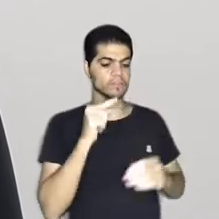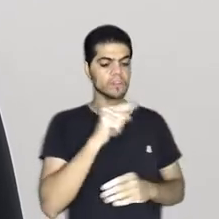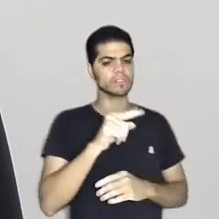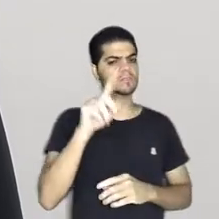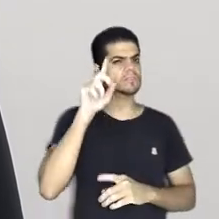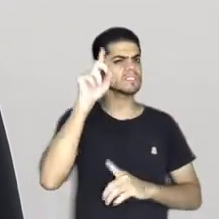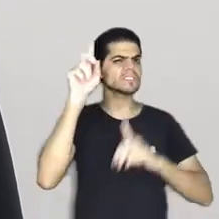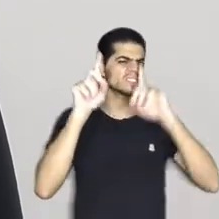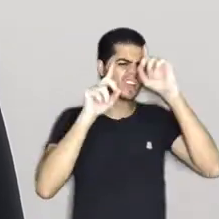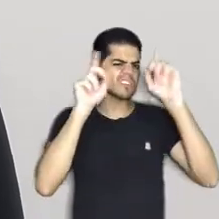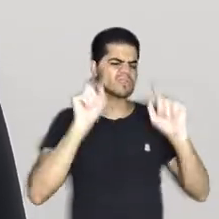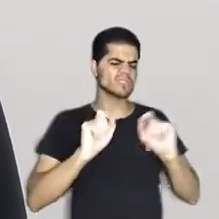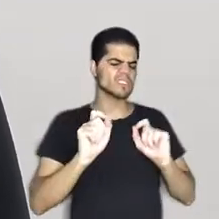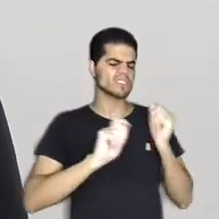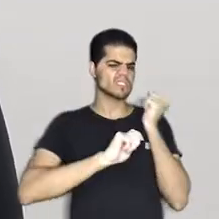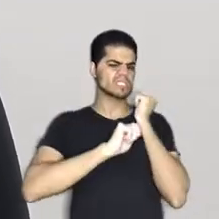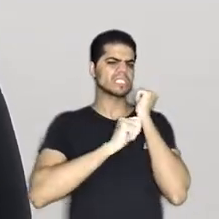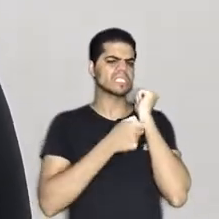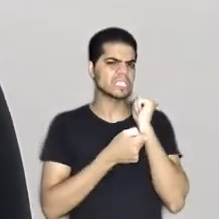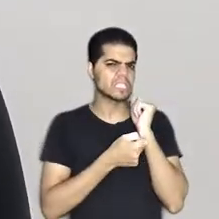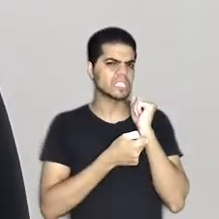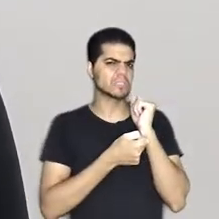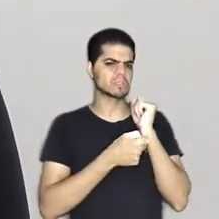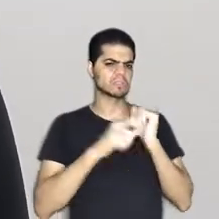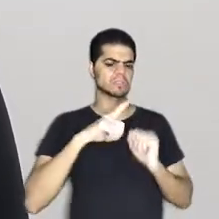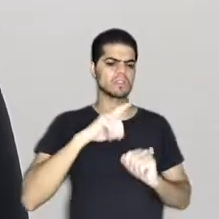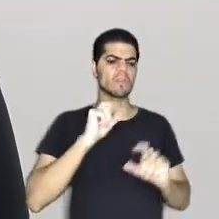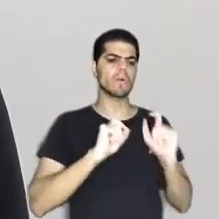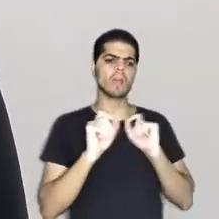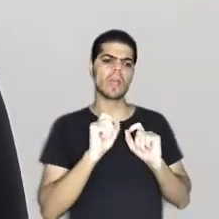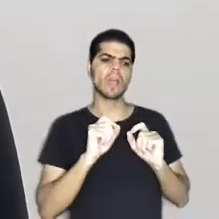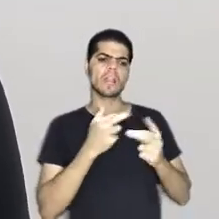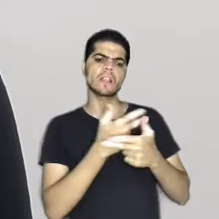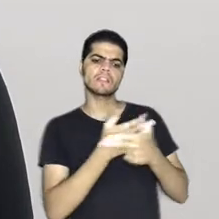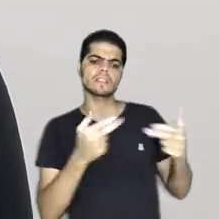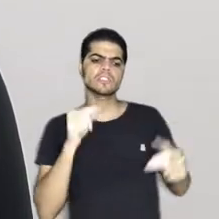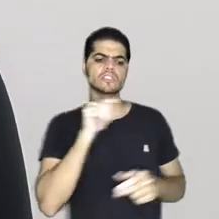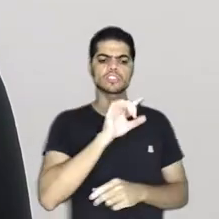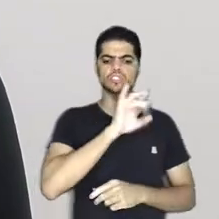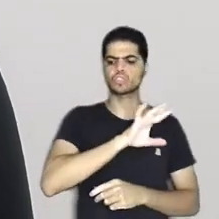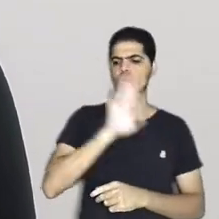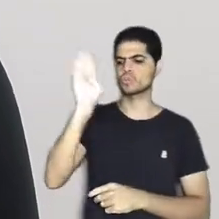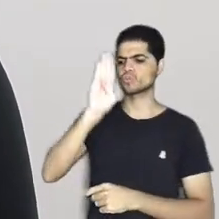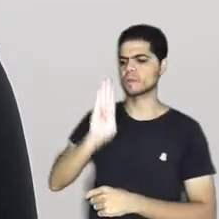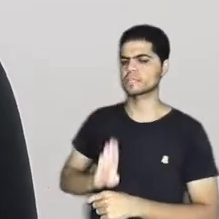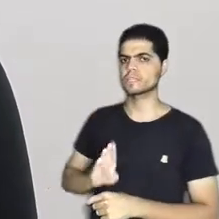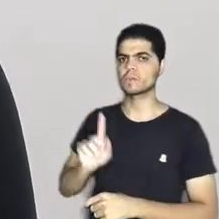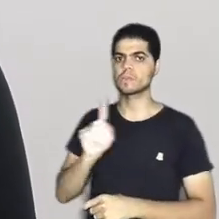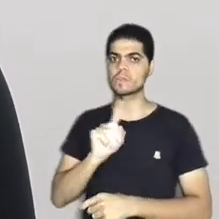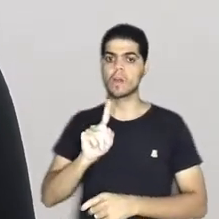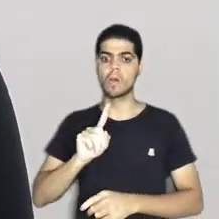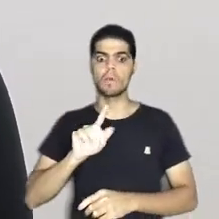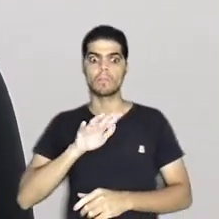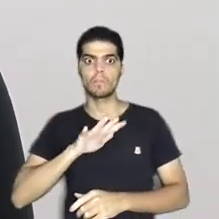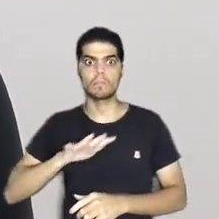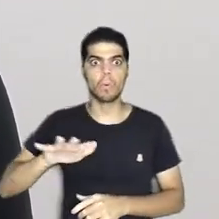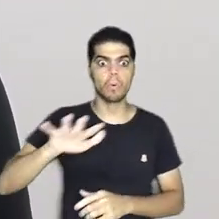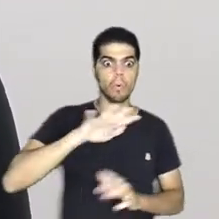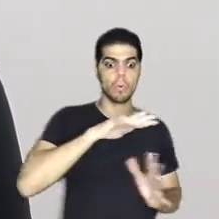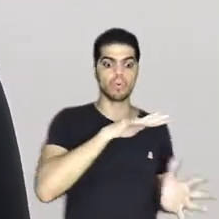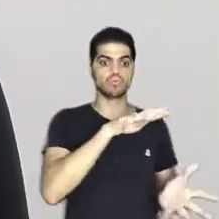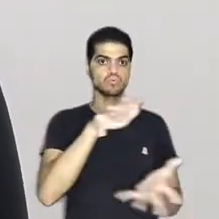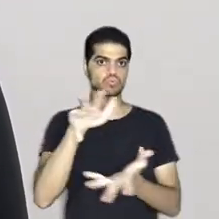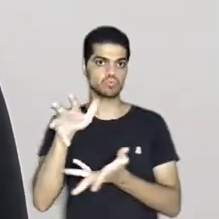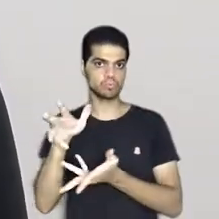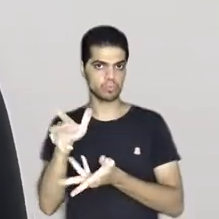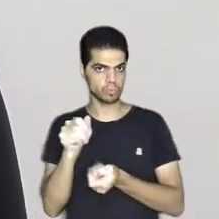essas ideias não estão restritas e a própria fraternidade não está restrita apenas ao Brasil, mas a todo o